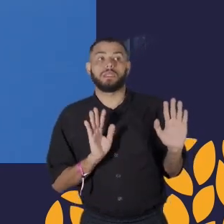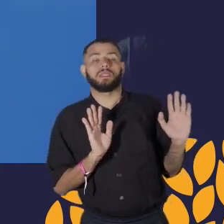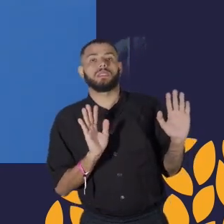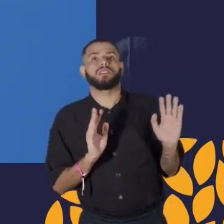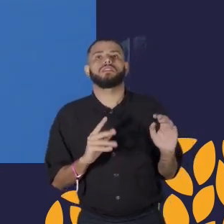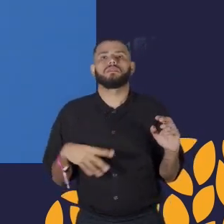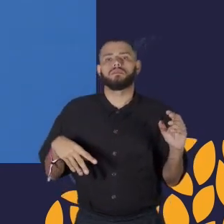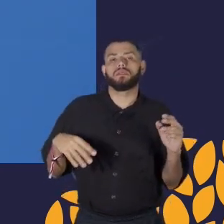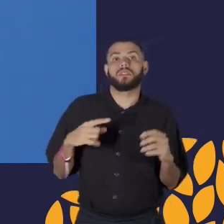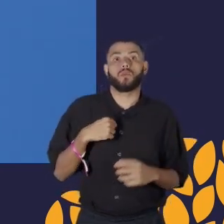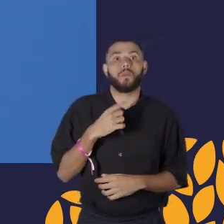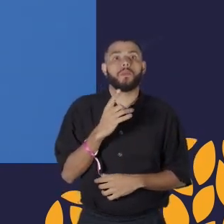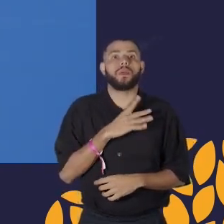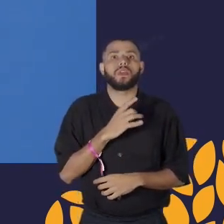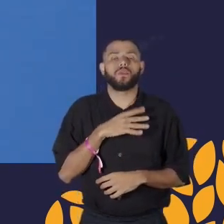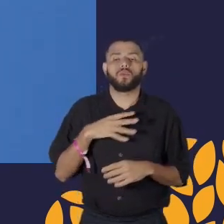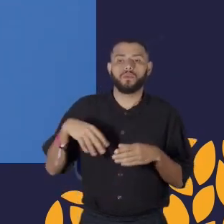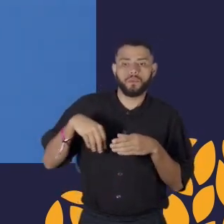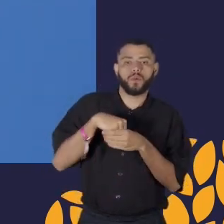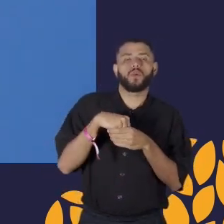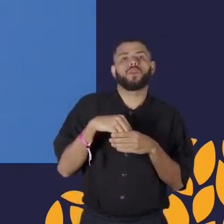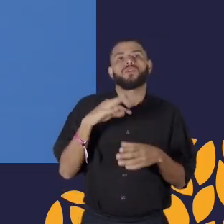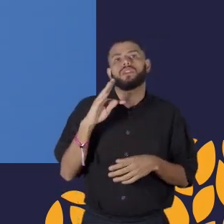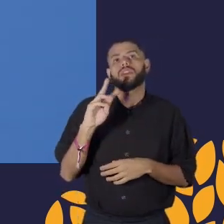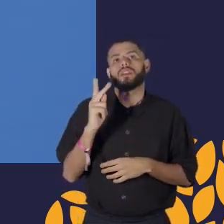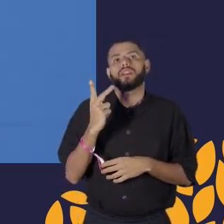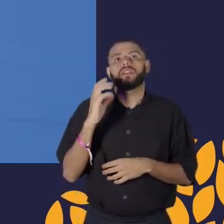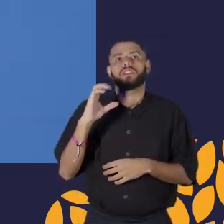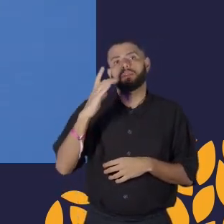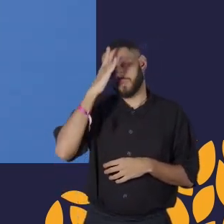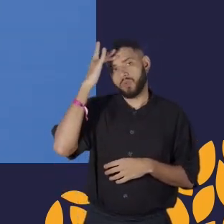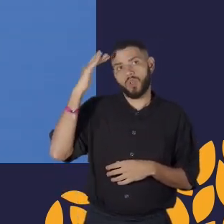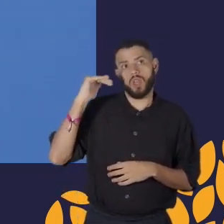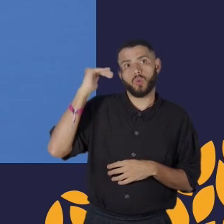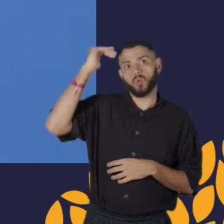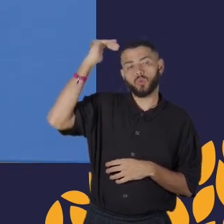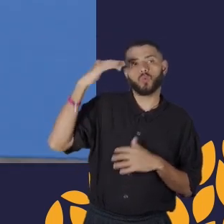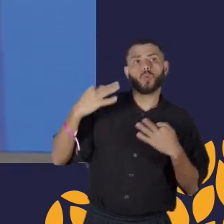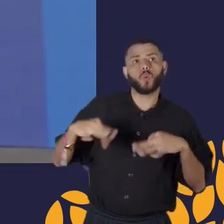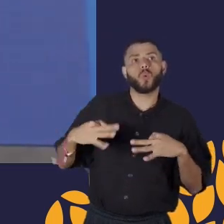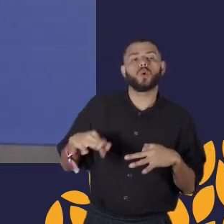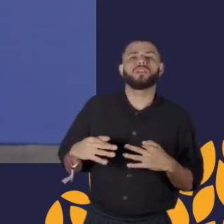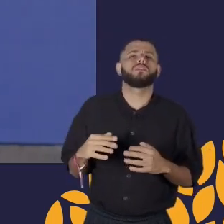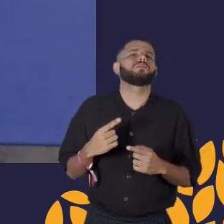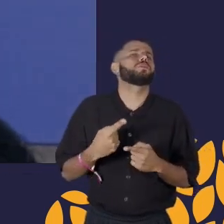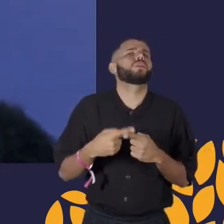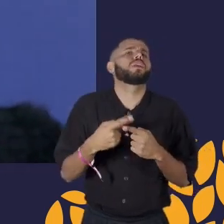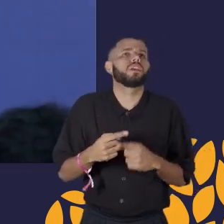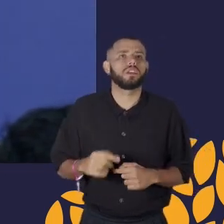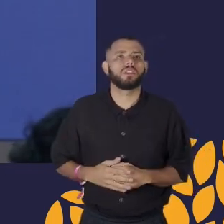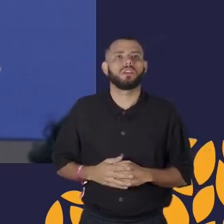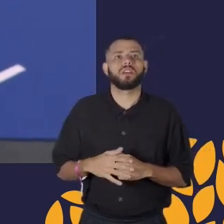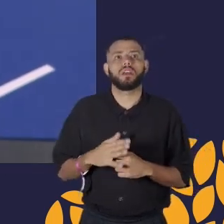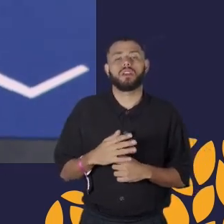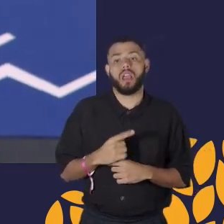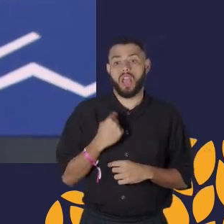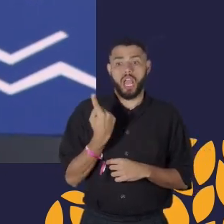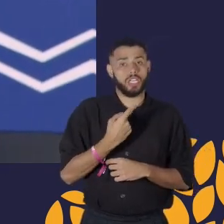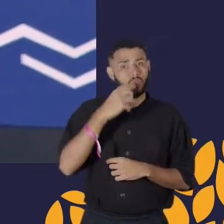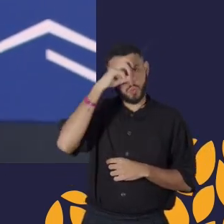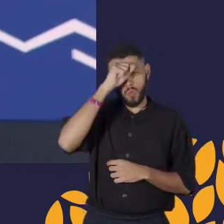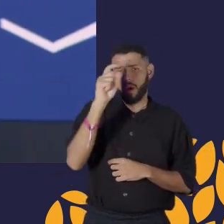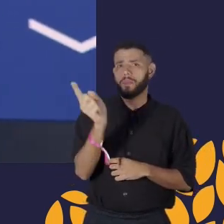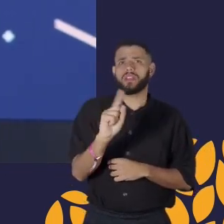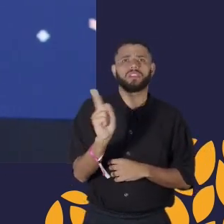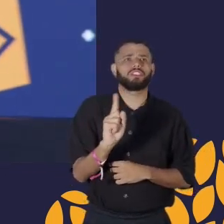médico que tem medo de colocar um pouquinho de THC, para paciente adulto ou para paciente com dor. Por quê? Porque a gente não aprende isso.